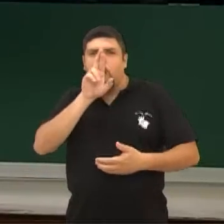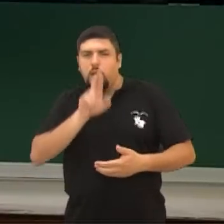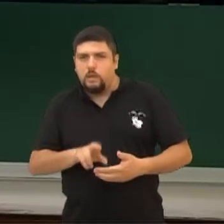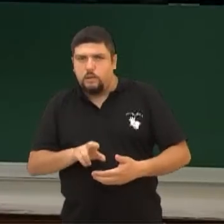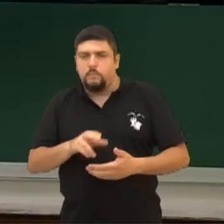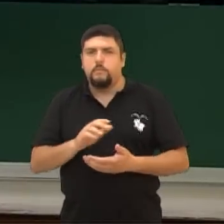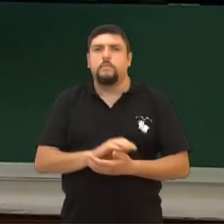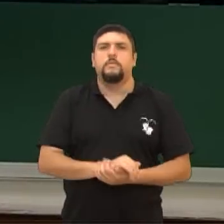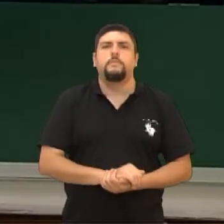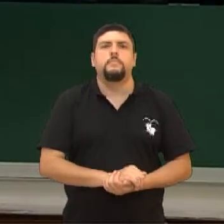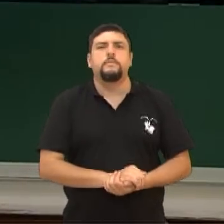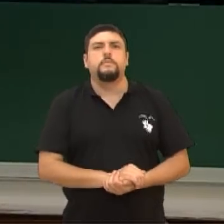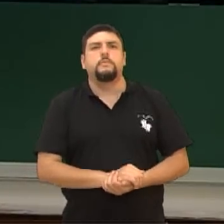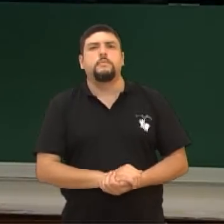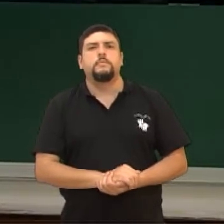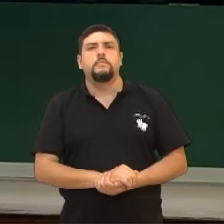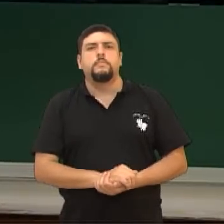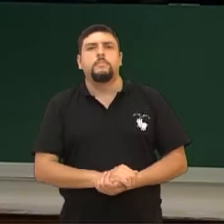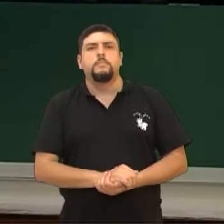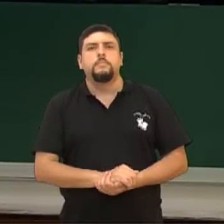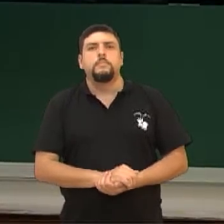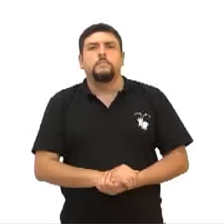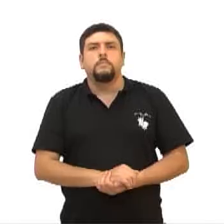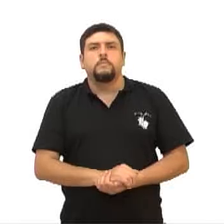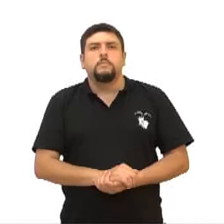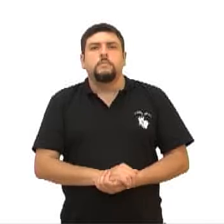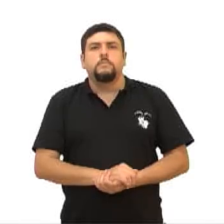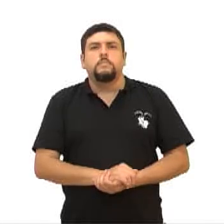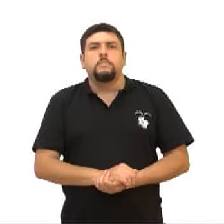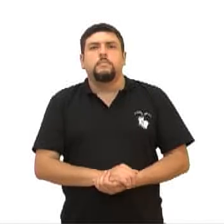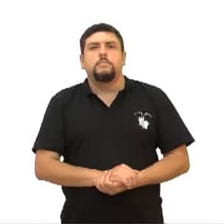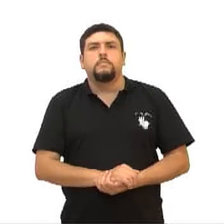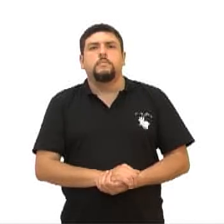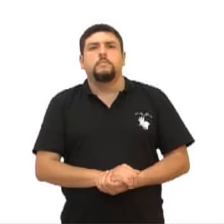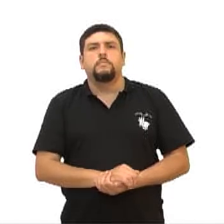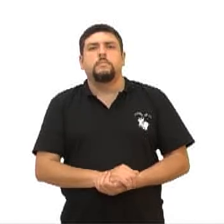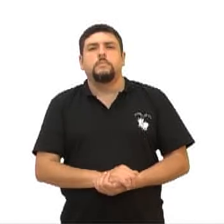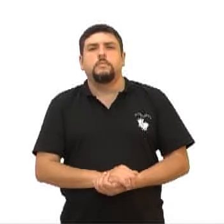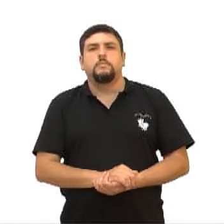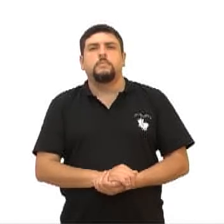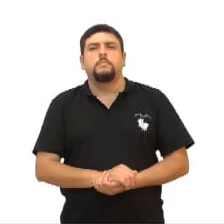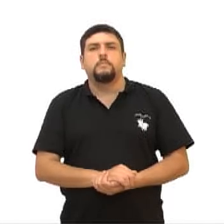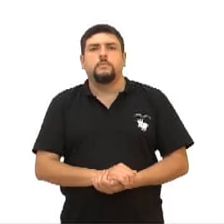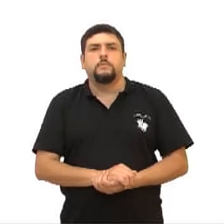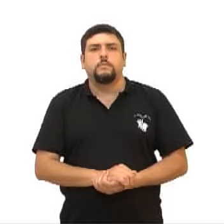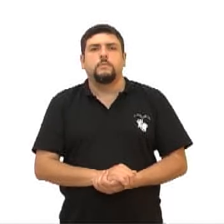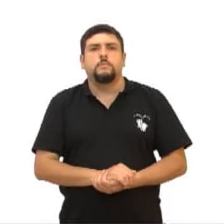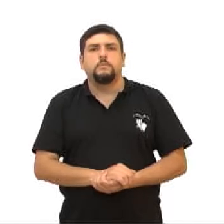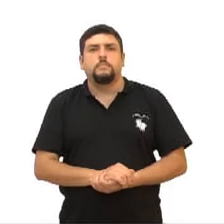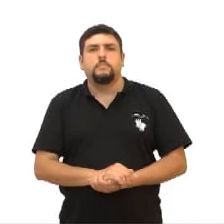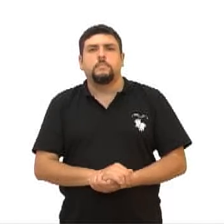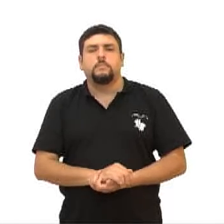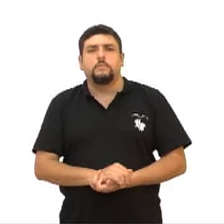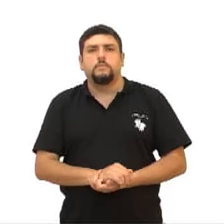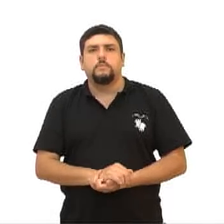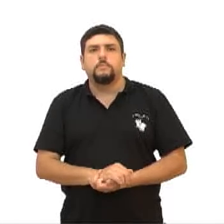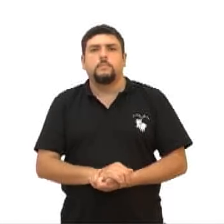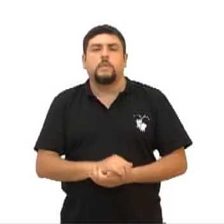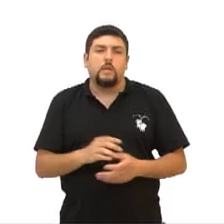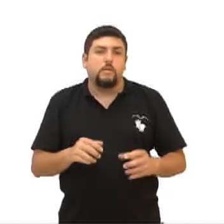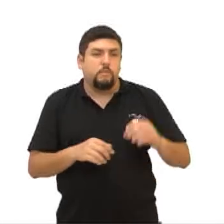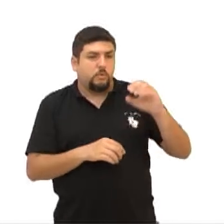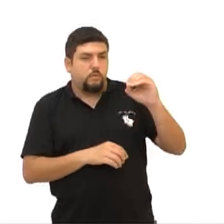busca pela informação. Releia os trechos a seguir, extraídos da entrevista, e marque O